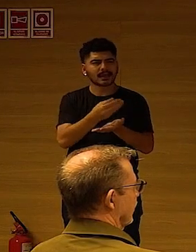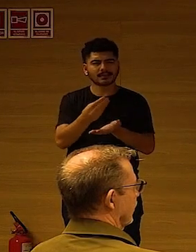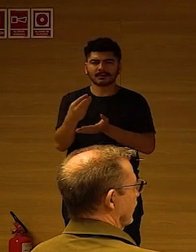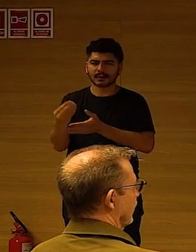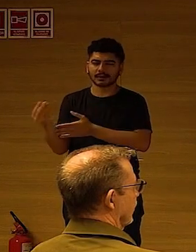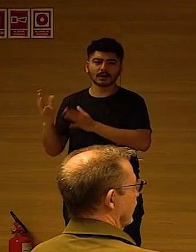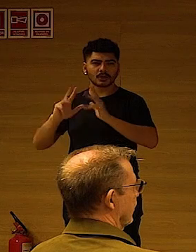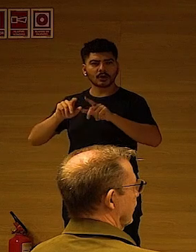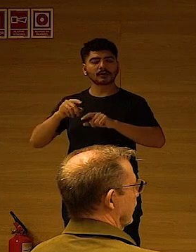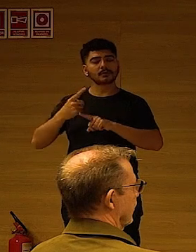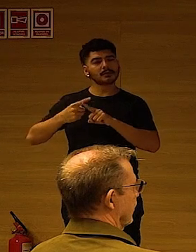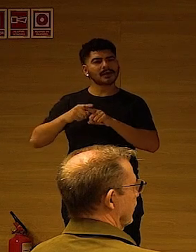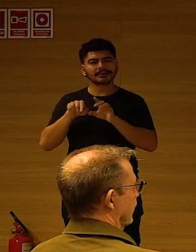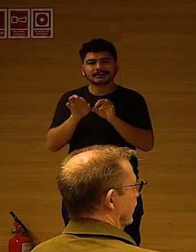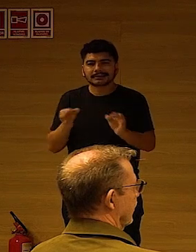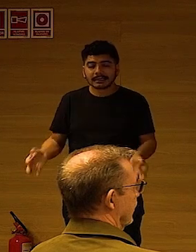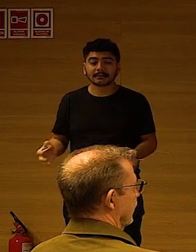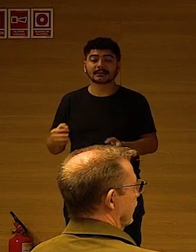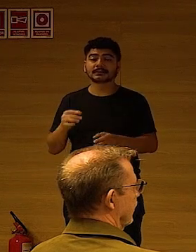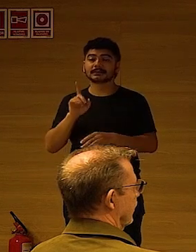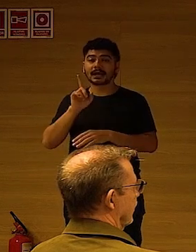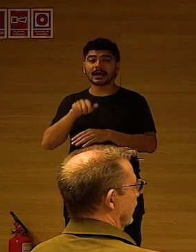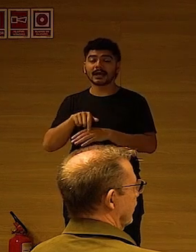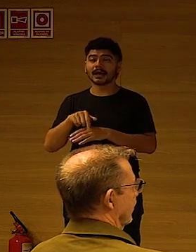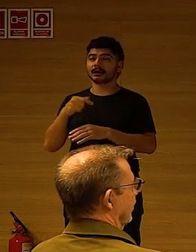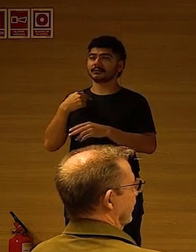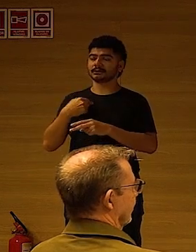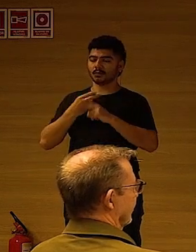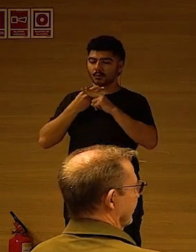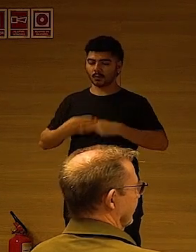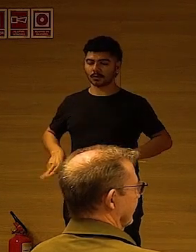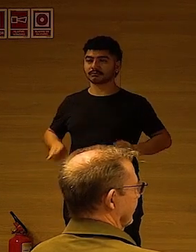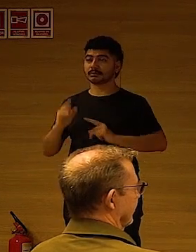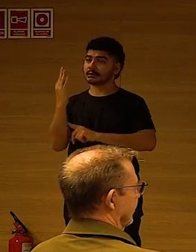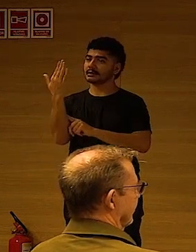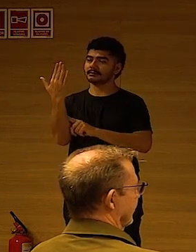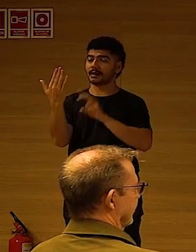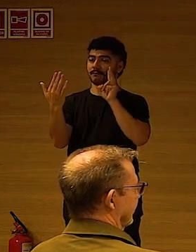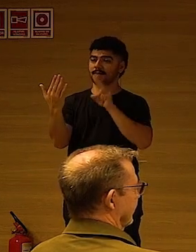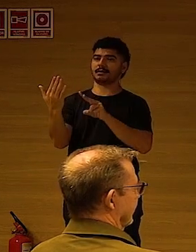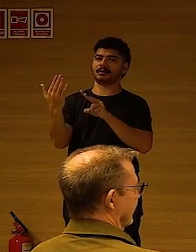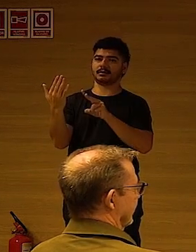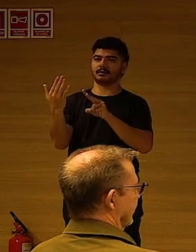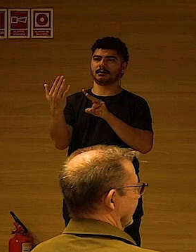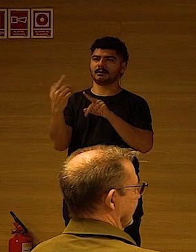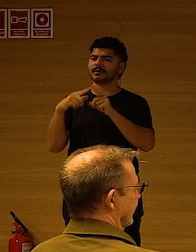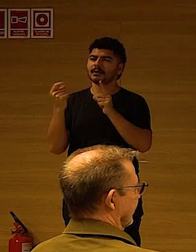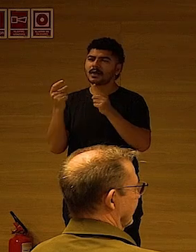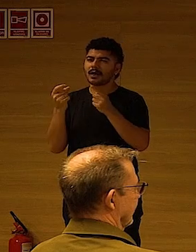ficar nu e se olhar no espelho. E não era para você ficar descrevendo o seu corpo, era para você ver quem você